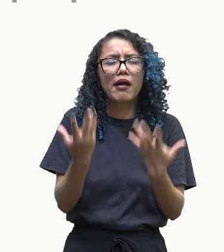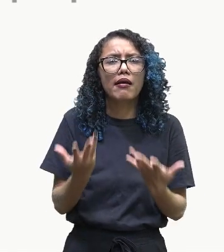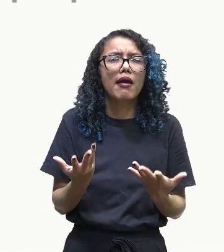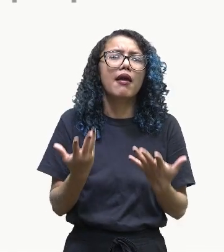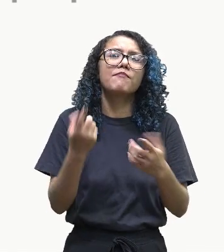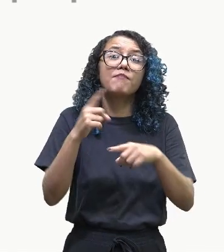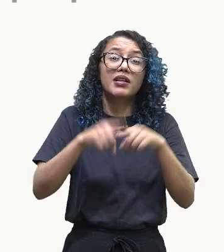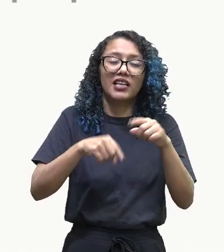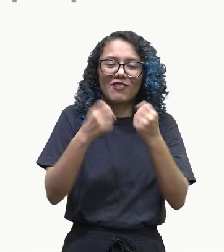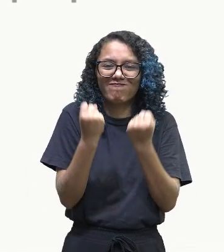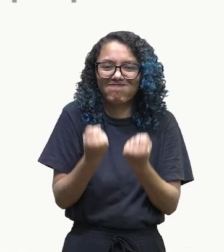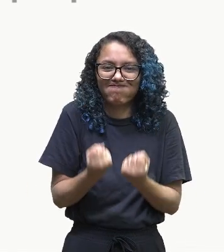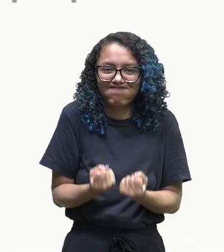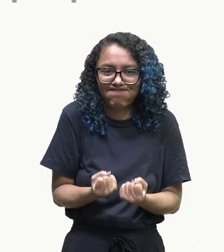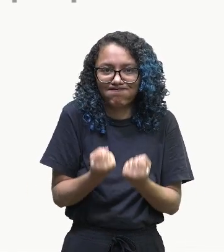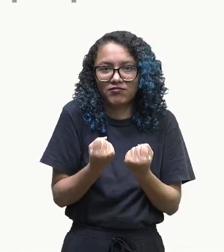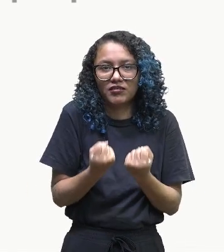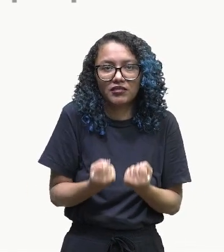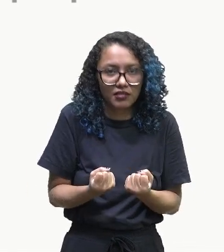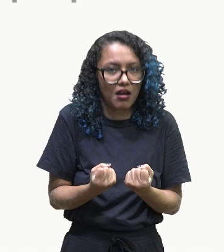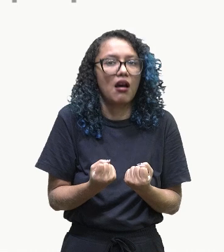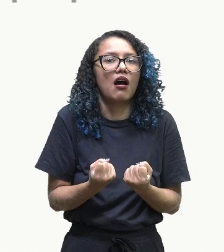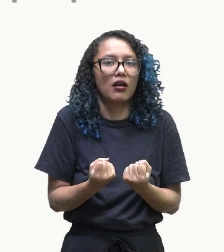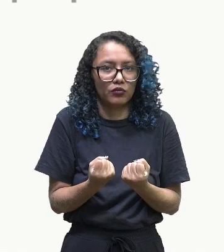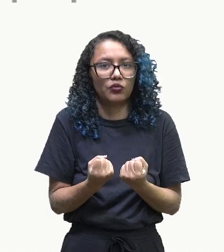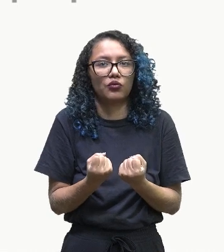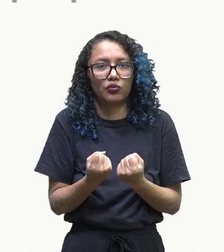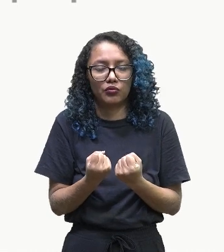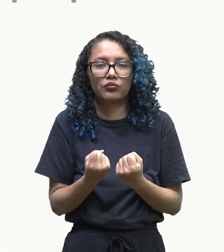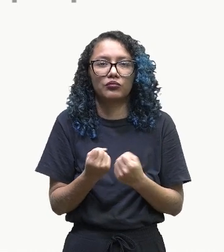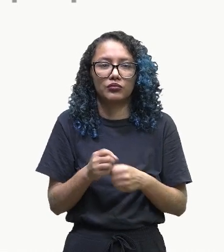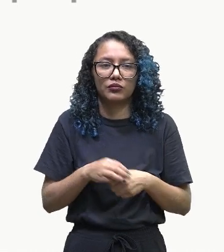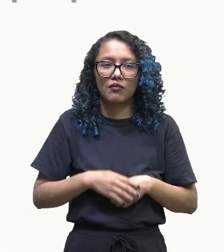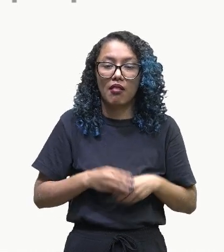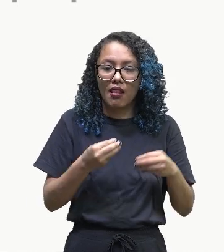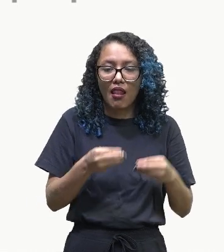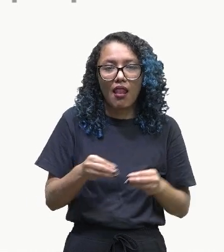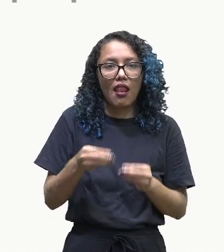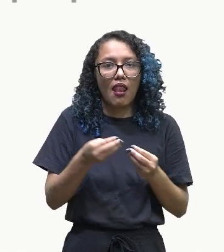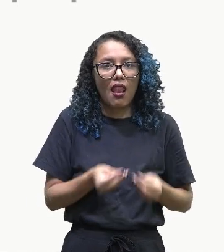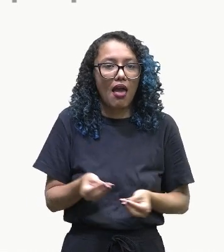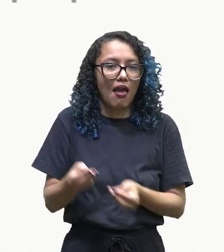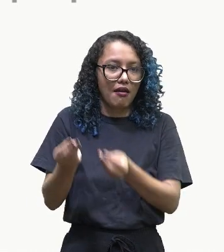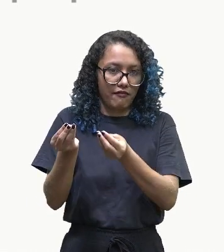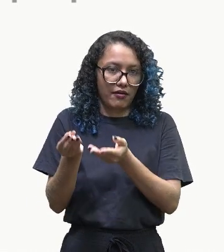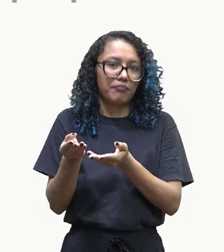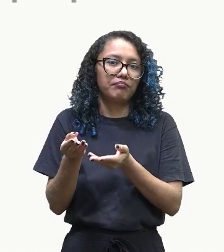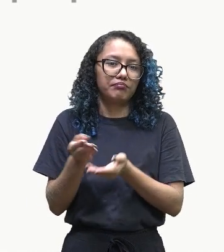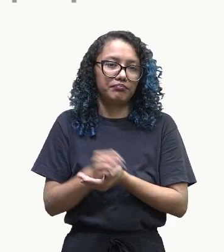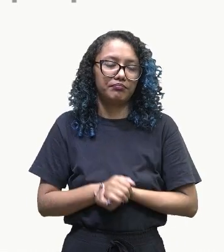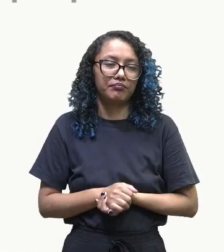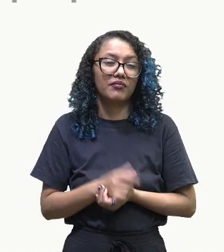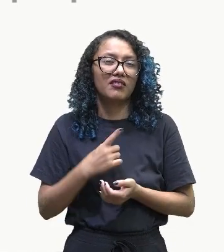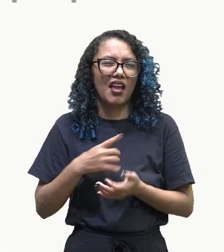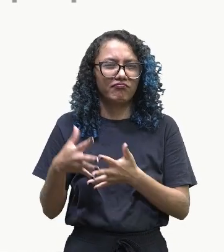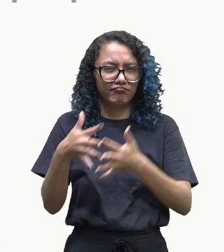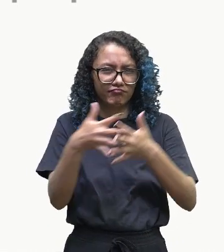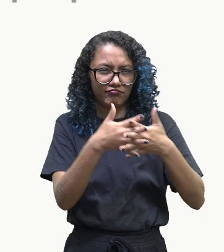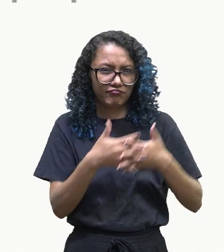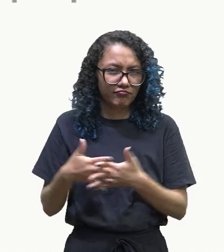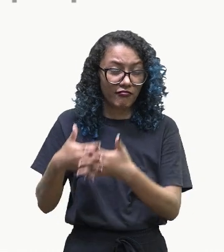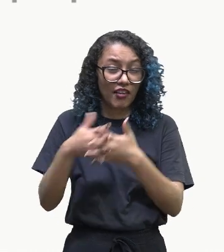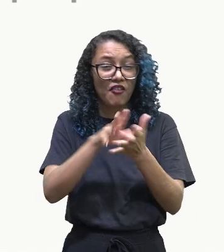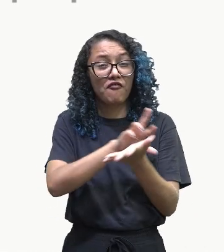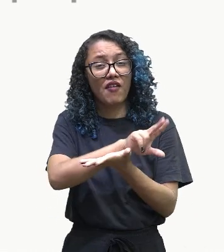grandes. Então, caminhão, né? Nós temos vários tipos de caminhão. Então, geralmente são